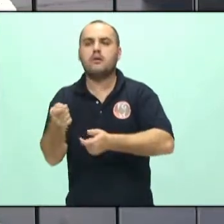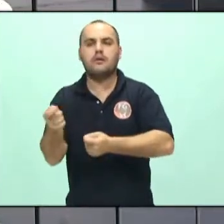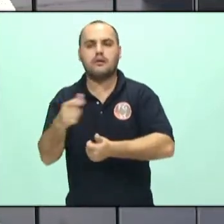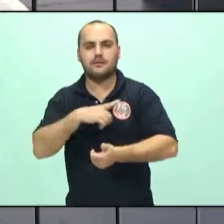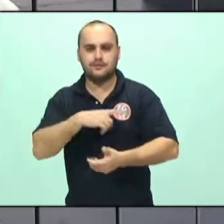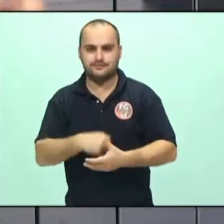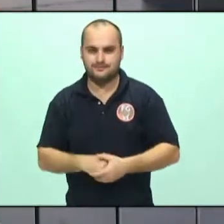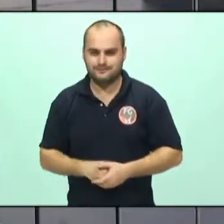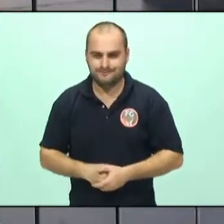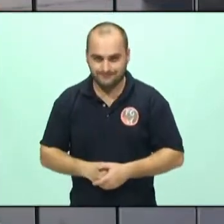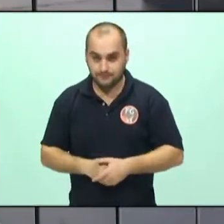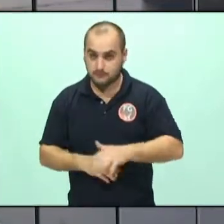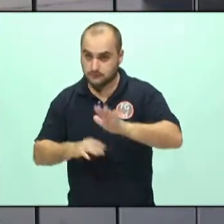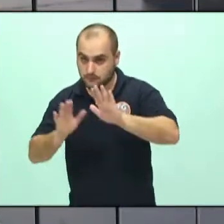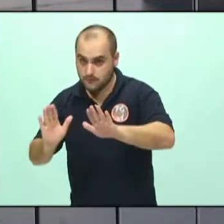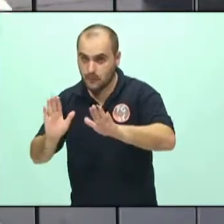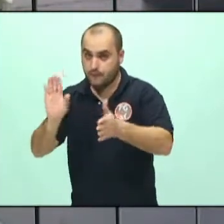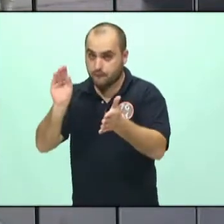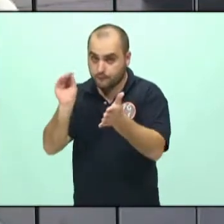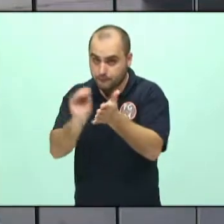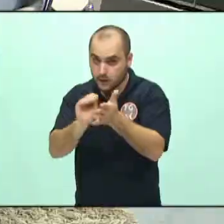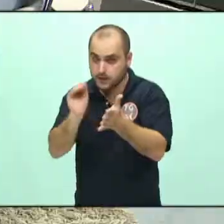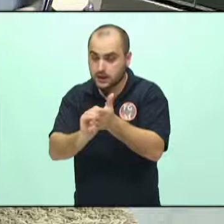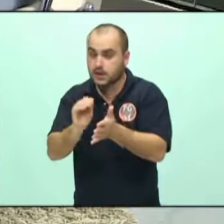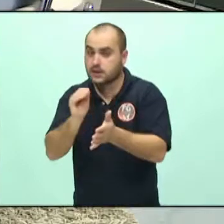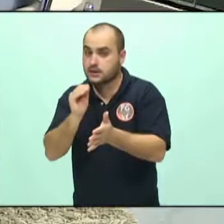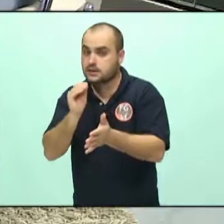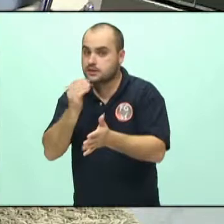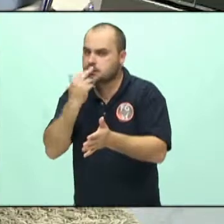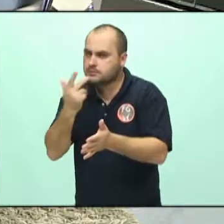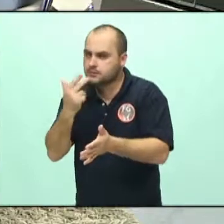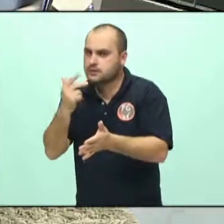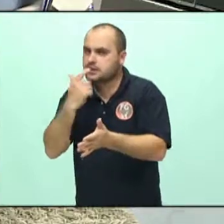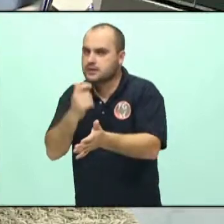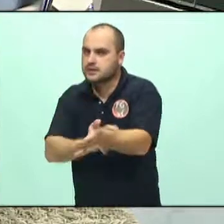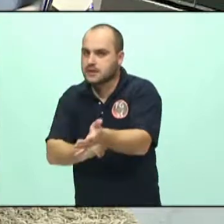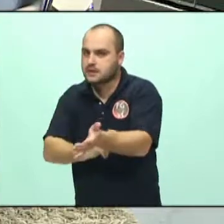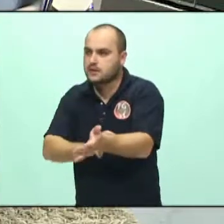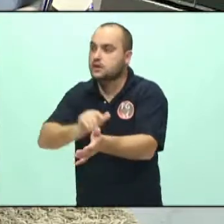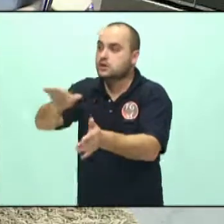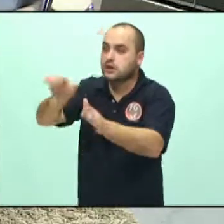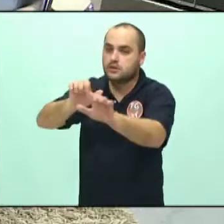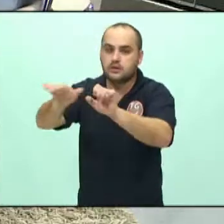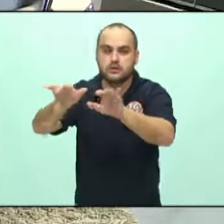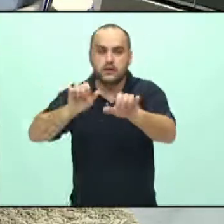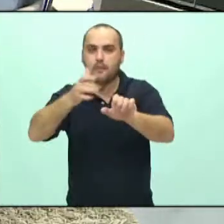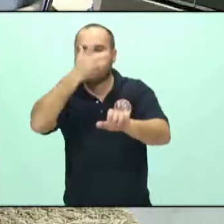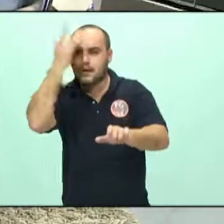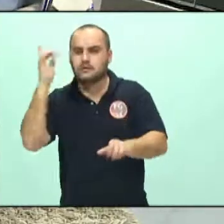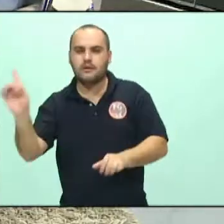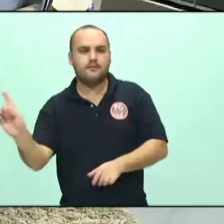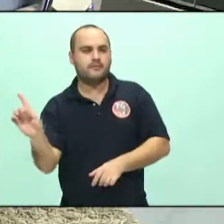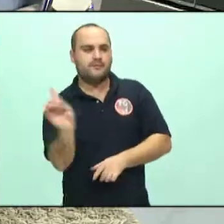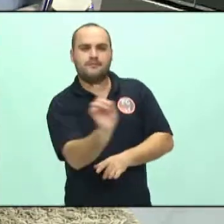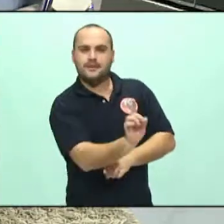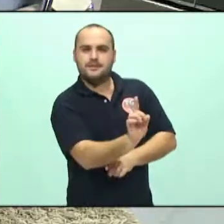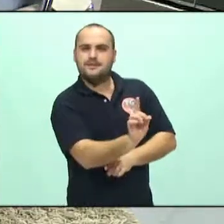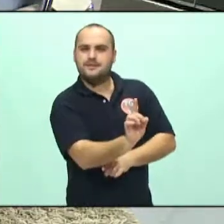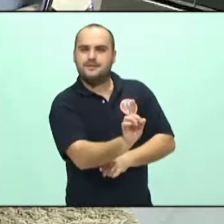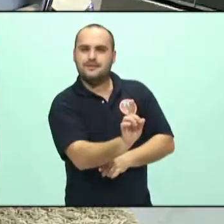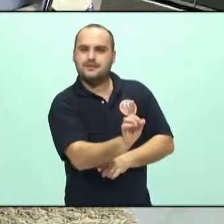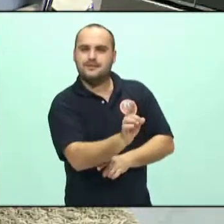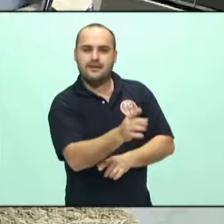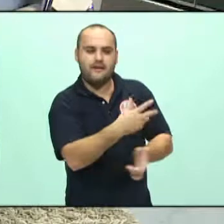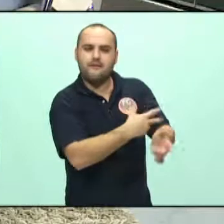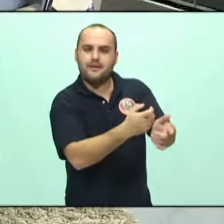quando faltar determinado tipo de sangue, nós conseguimos acionar eles e eles vão ao ponto. E esse ponto vai ser feito,